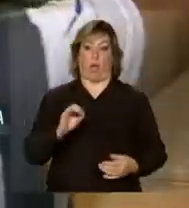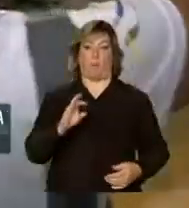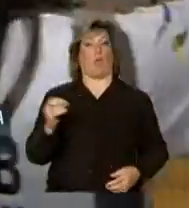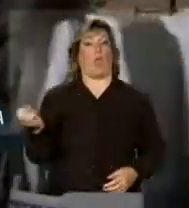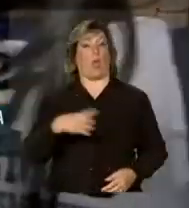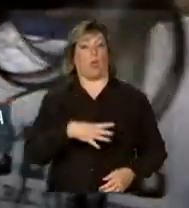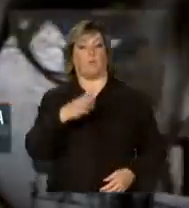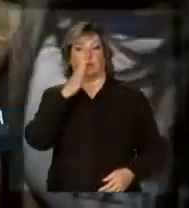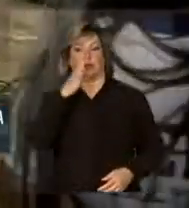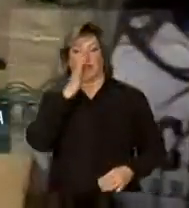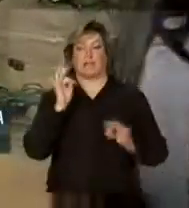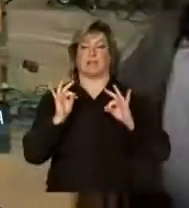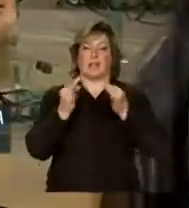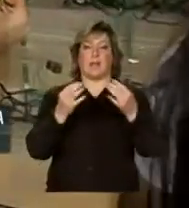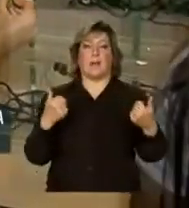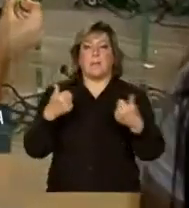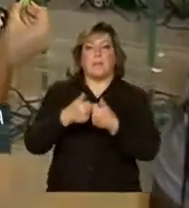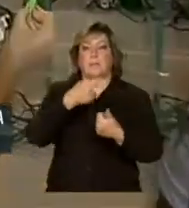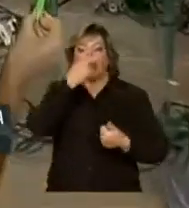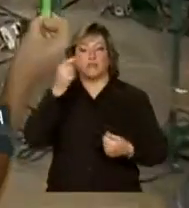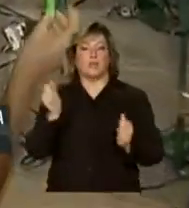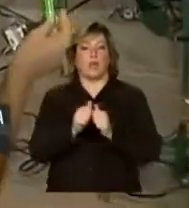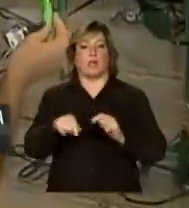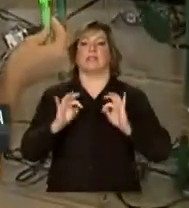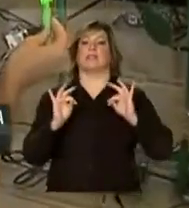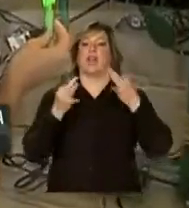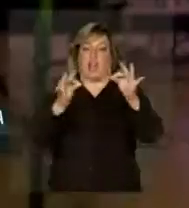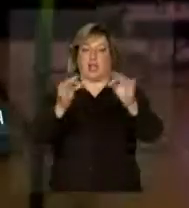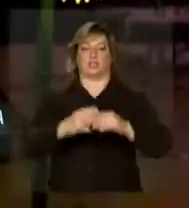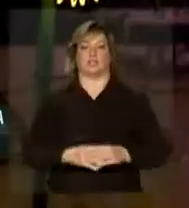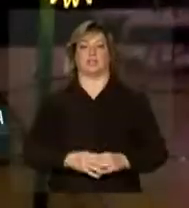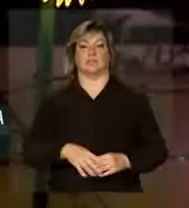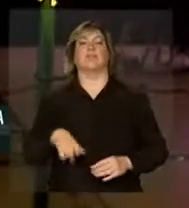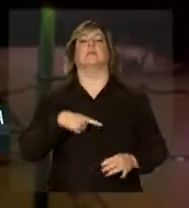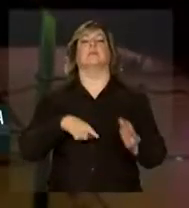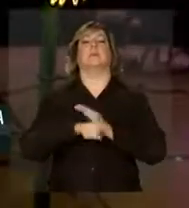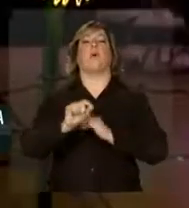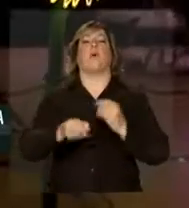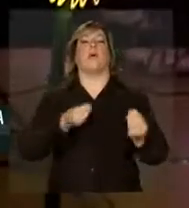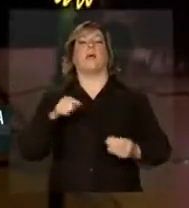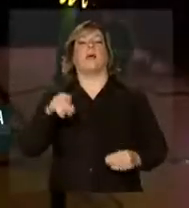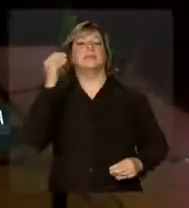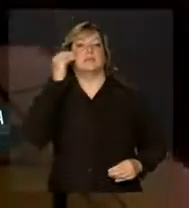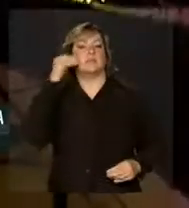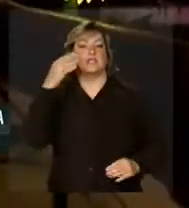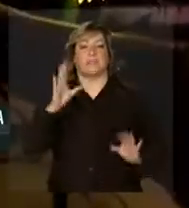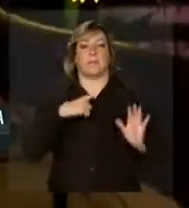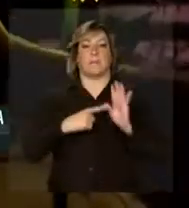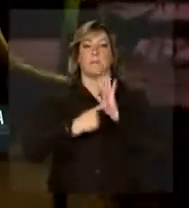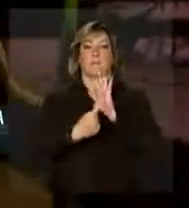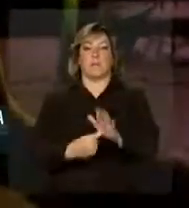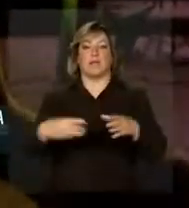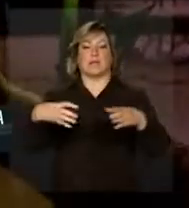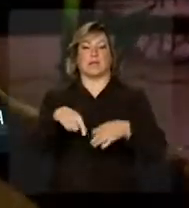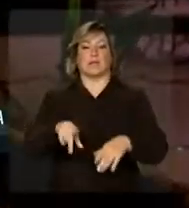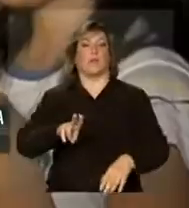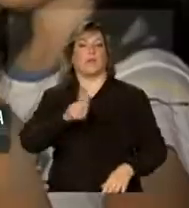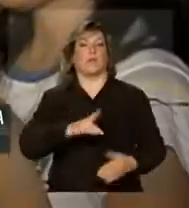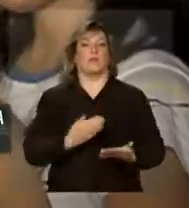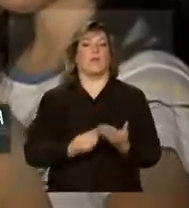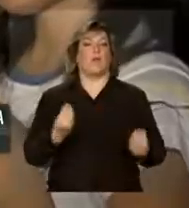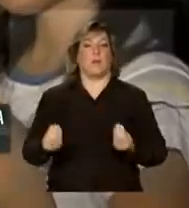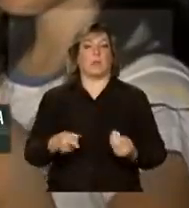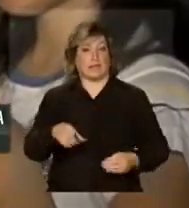exatamente promover a aproximação das pessoas com essa tecnologia então o que que esses esperado para vocês já no campo cidade